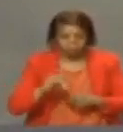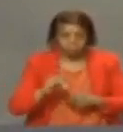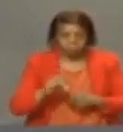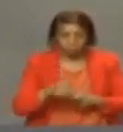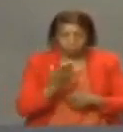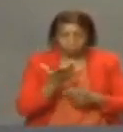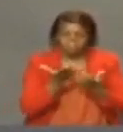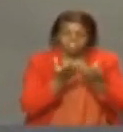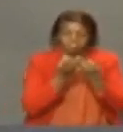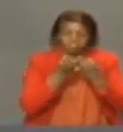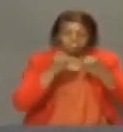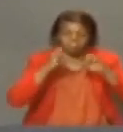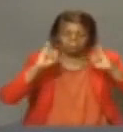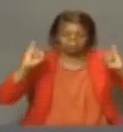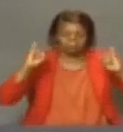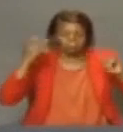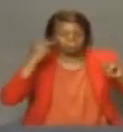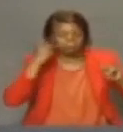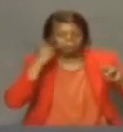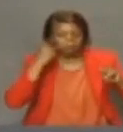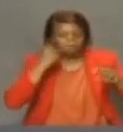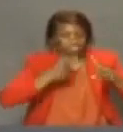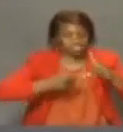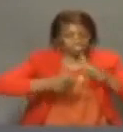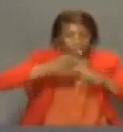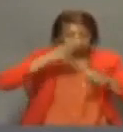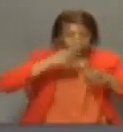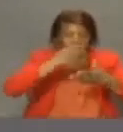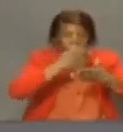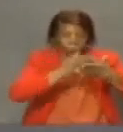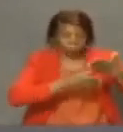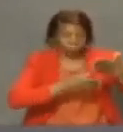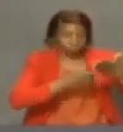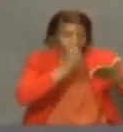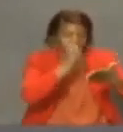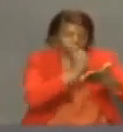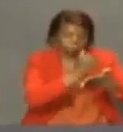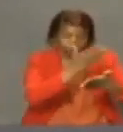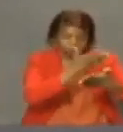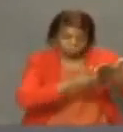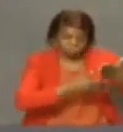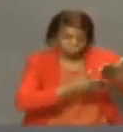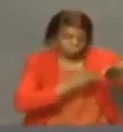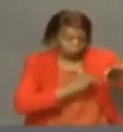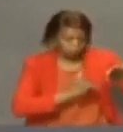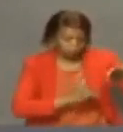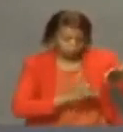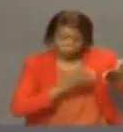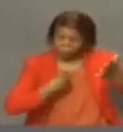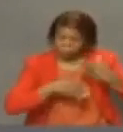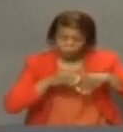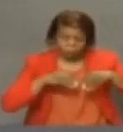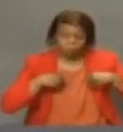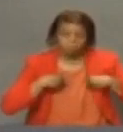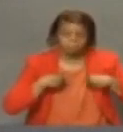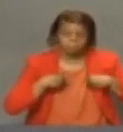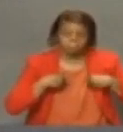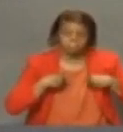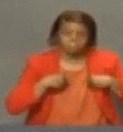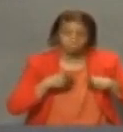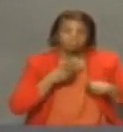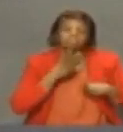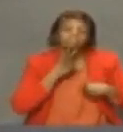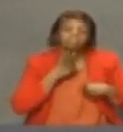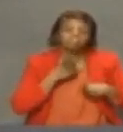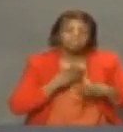aprovamos um vasto programa comemorativo que entre outros previa um grande ato de massas